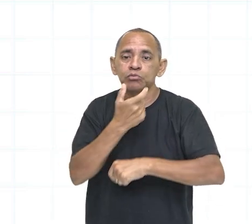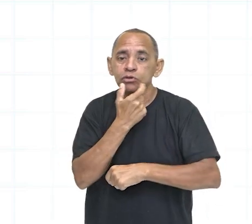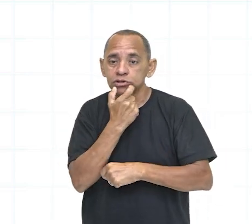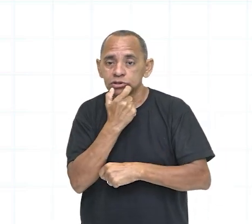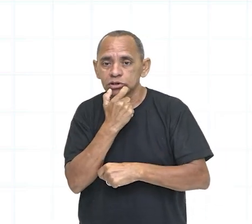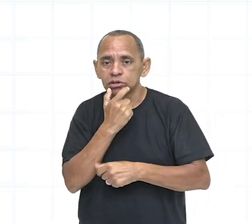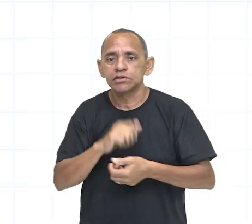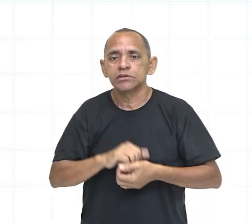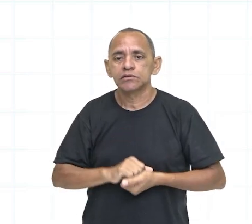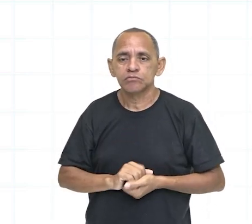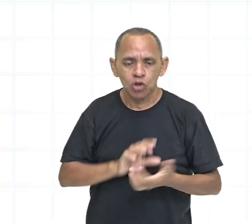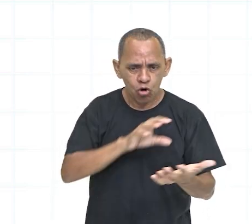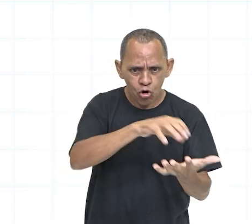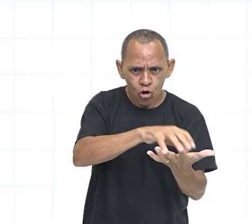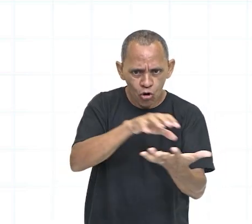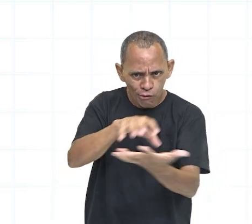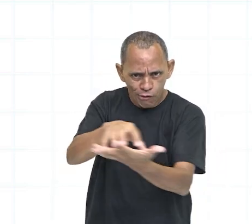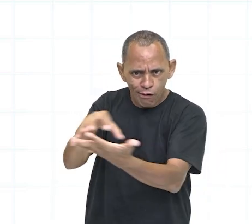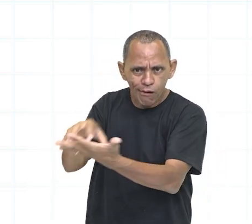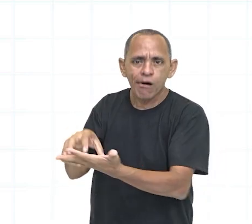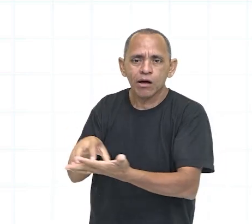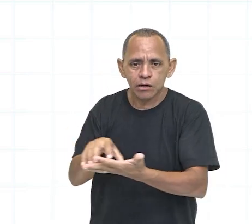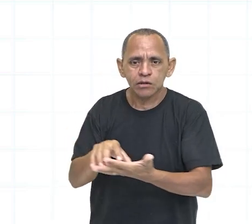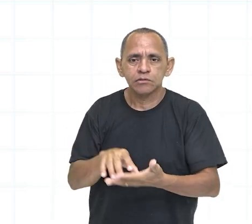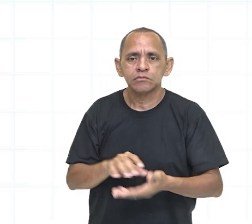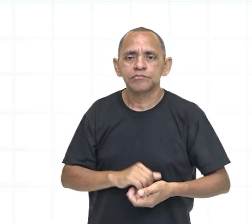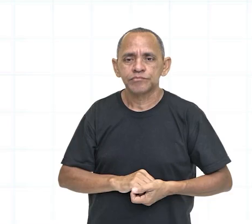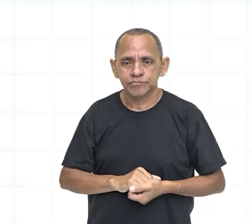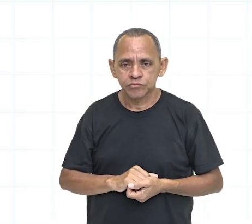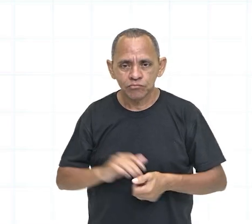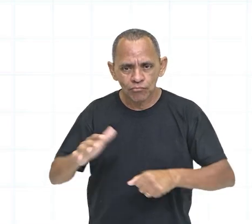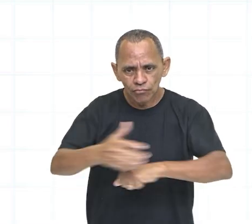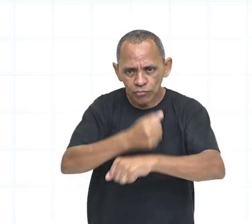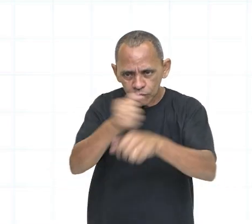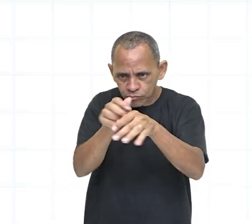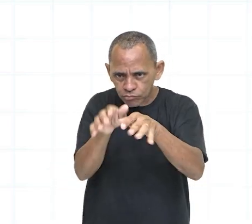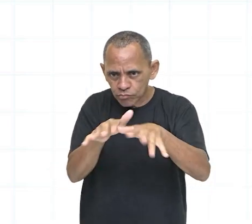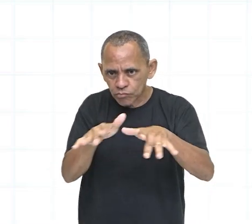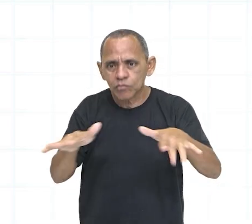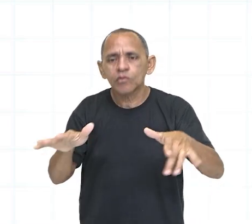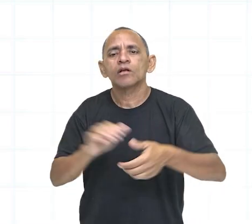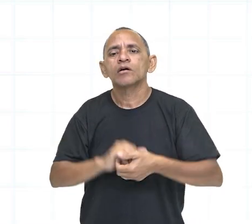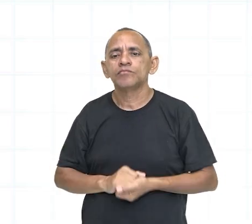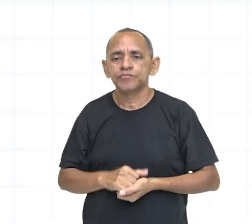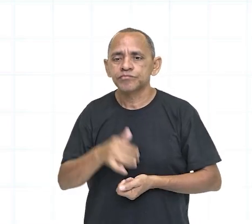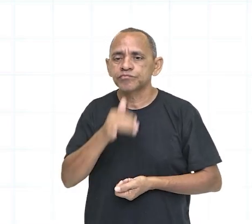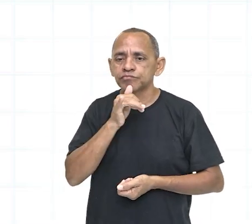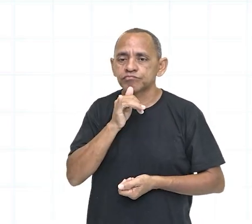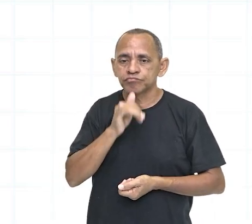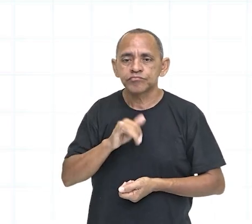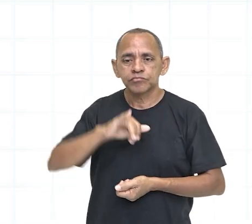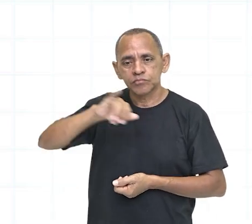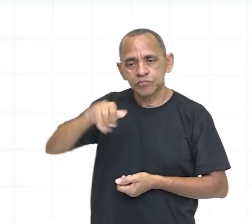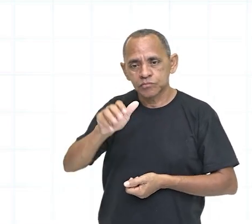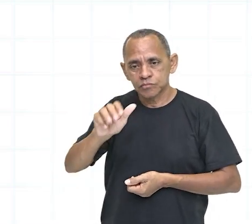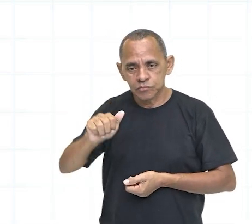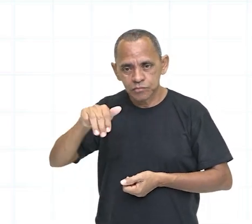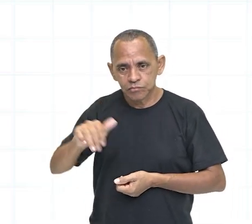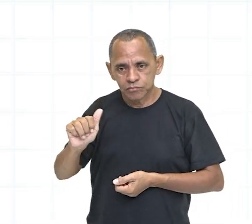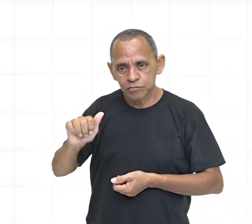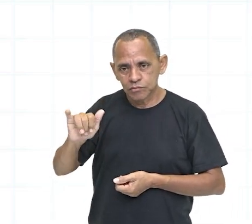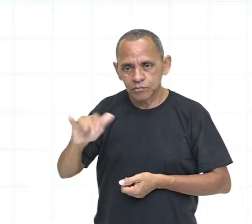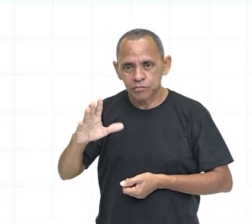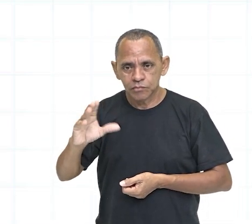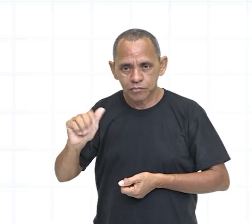pelas colônias britânicas, certo? Tais como Jamaica, não é? Ele está em destaque aí nesse trechinho do texto.